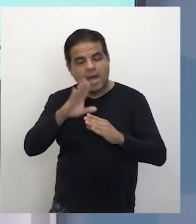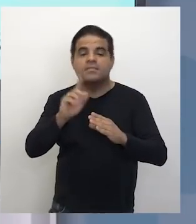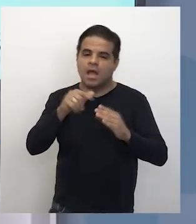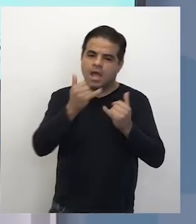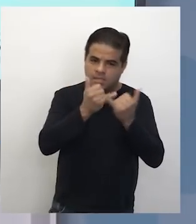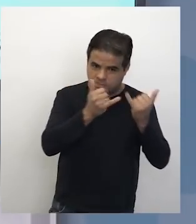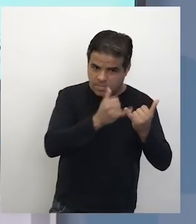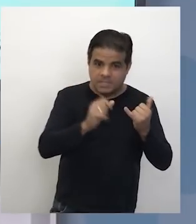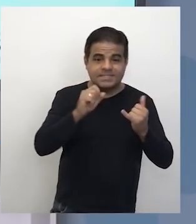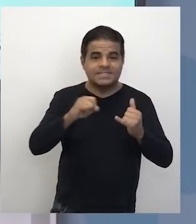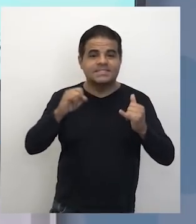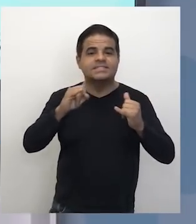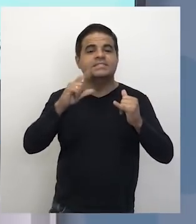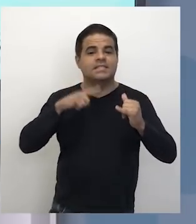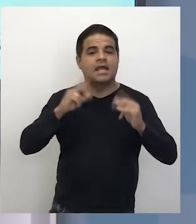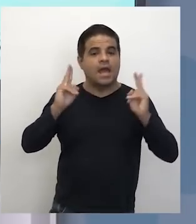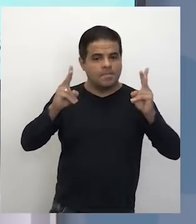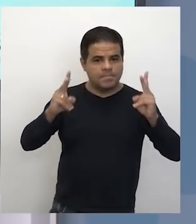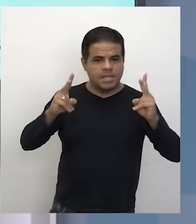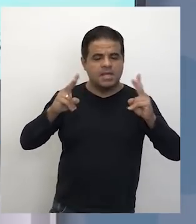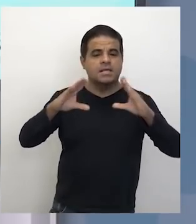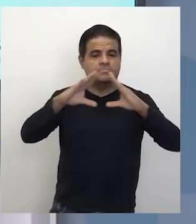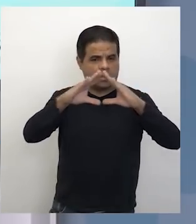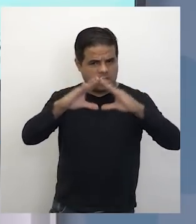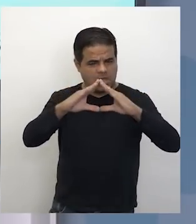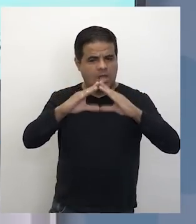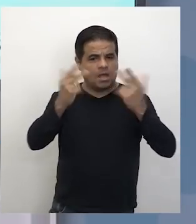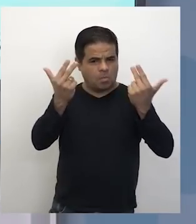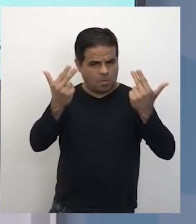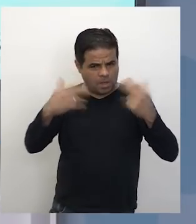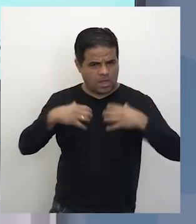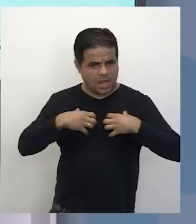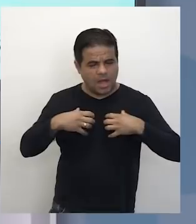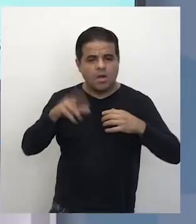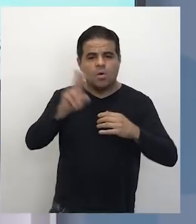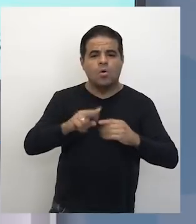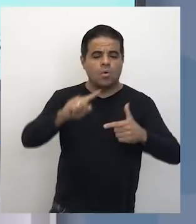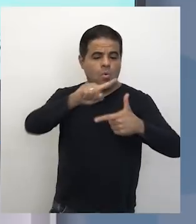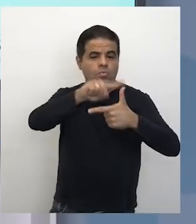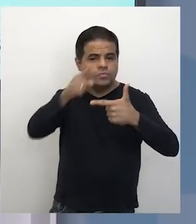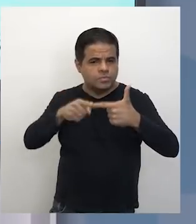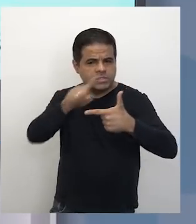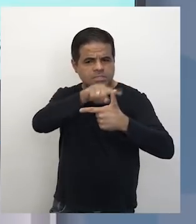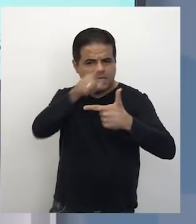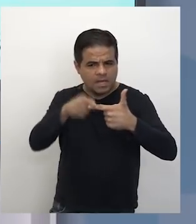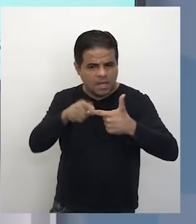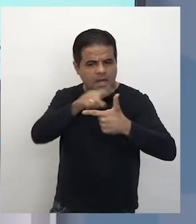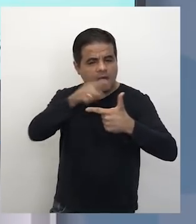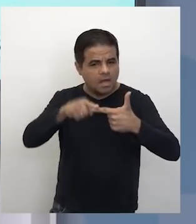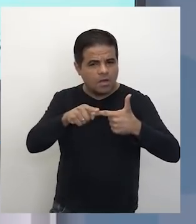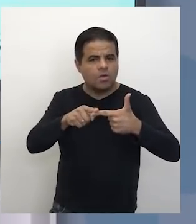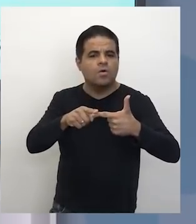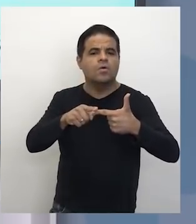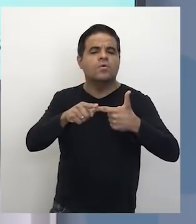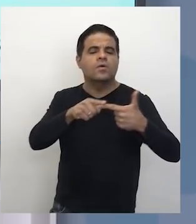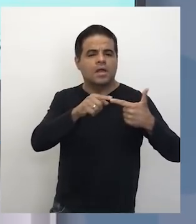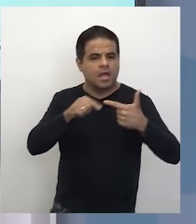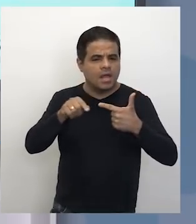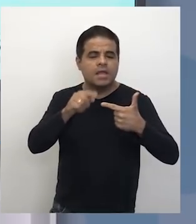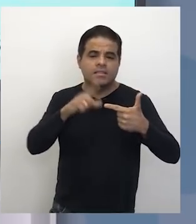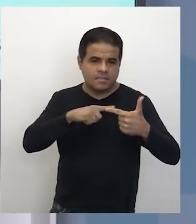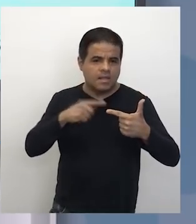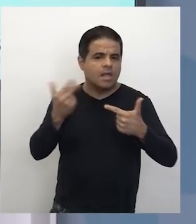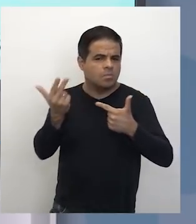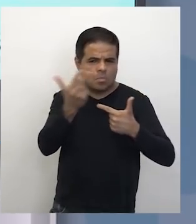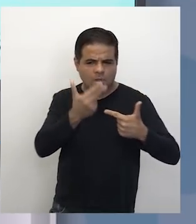semelhantes quando eles tiverem a mesma forma, quando os ângulos correspondentes, né, forem congruentes, ou seja, tem que